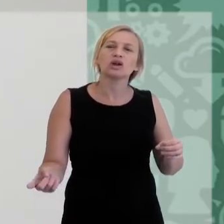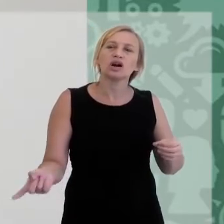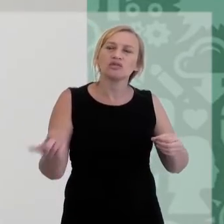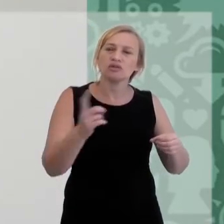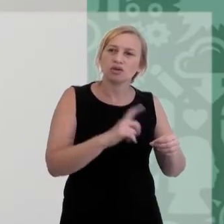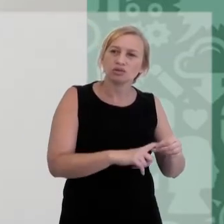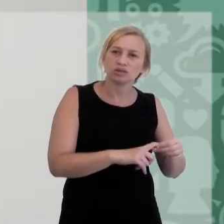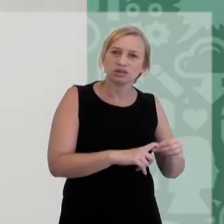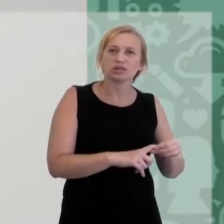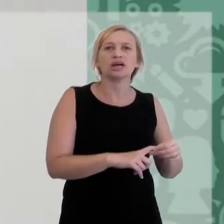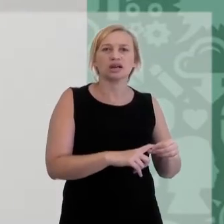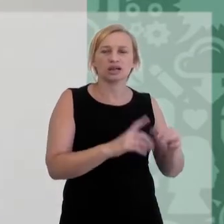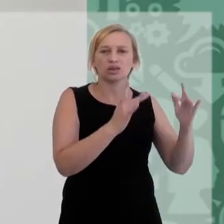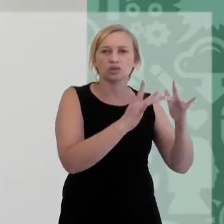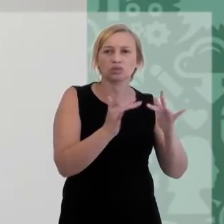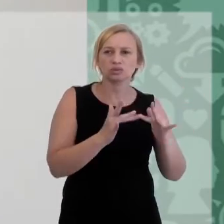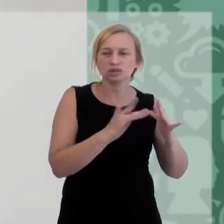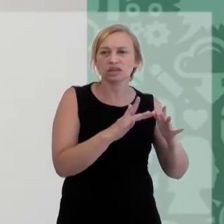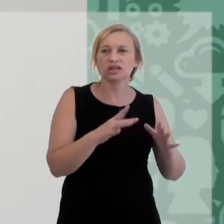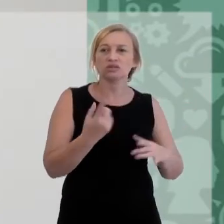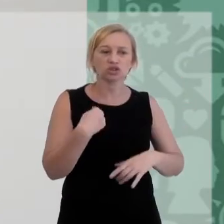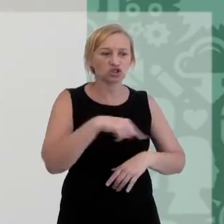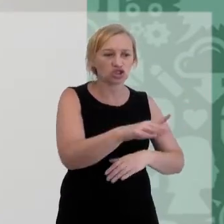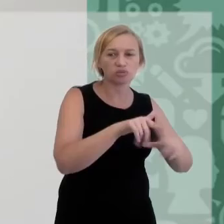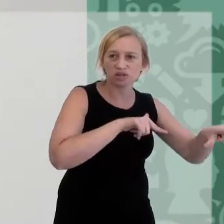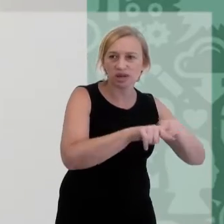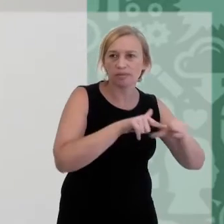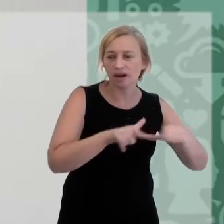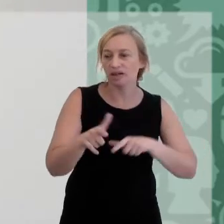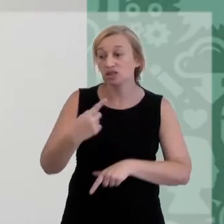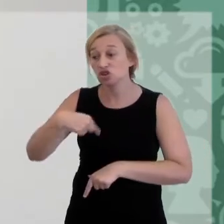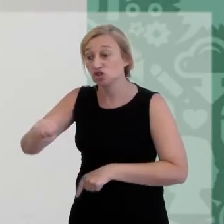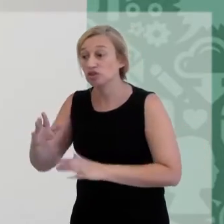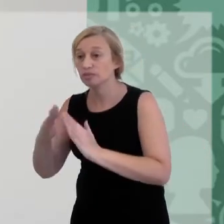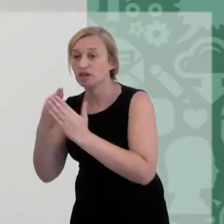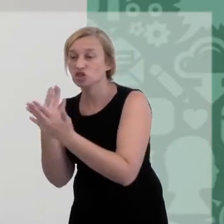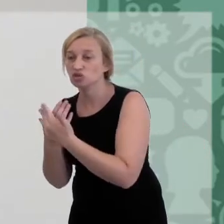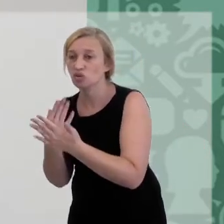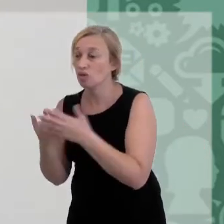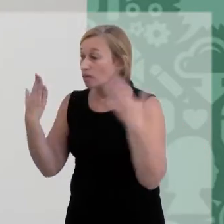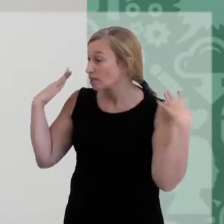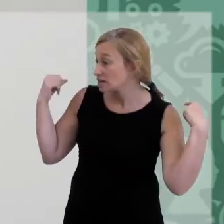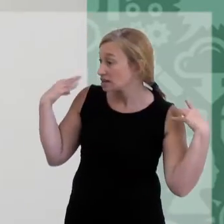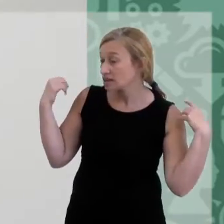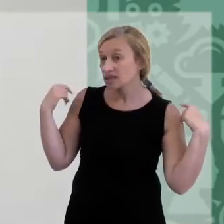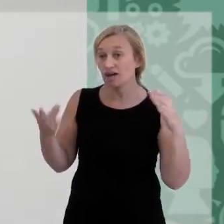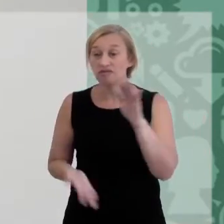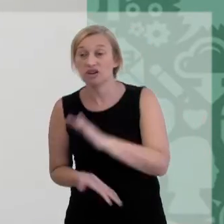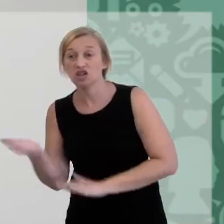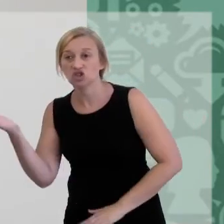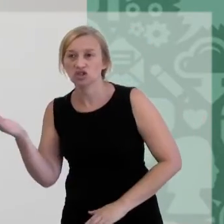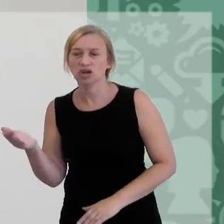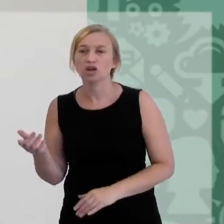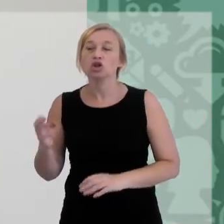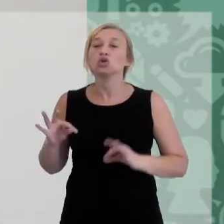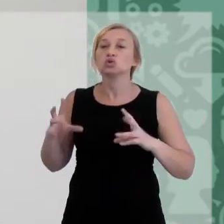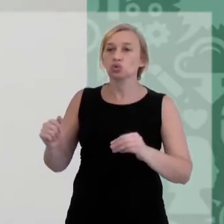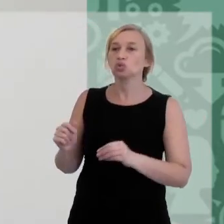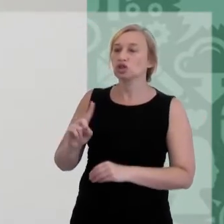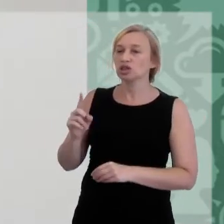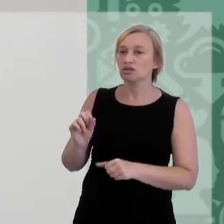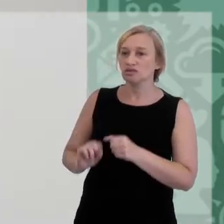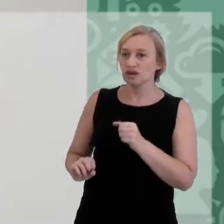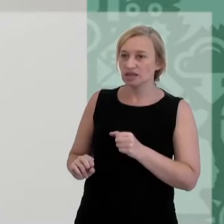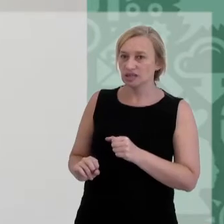esse contexto de ir para o trabalho, ir para a escola, dar uma voltinha, viajar. Toda essa dinâmica que a gente não fazia, o